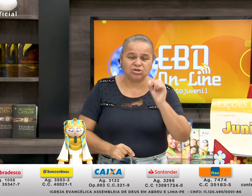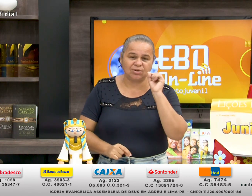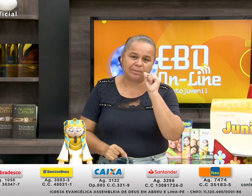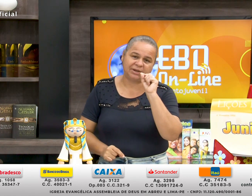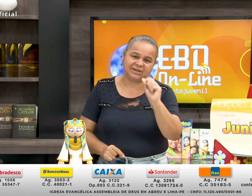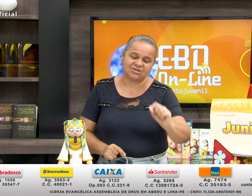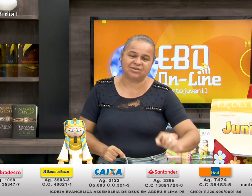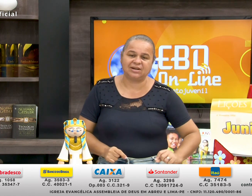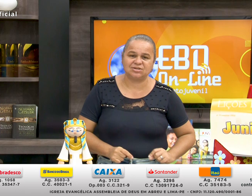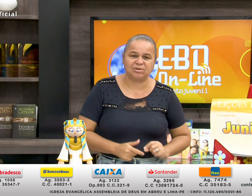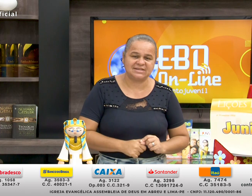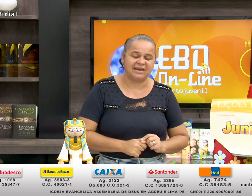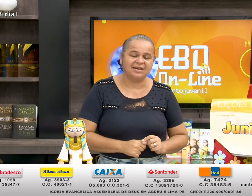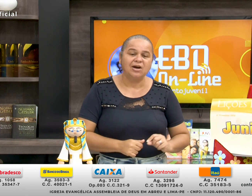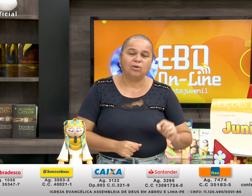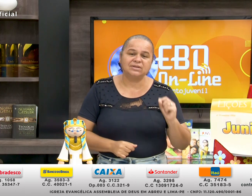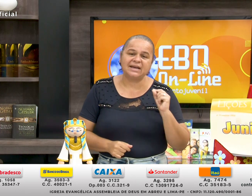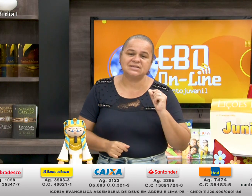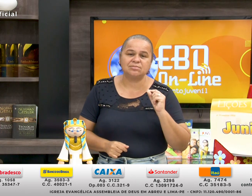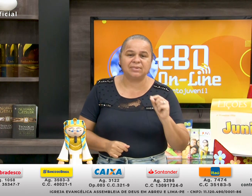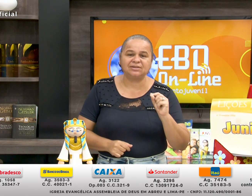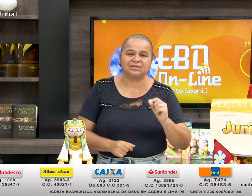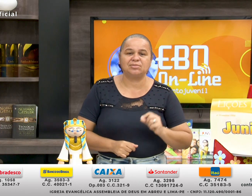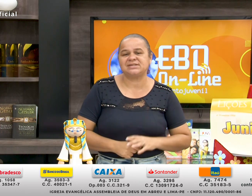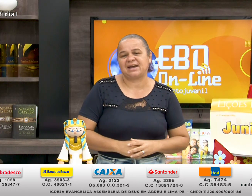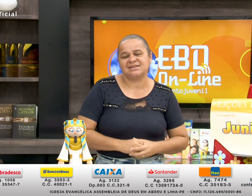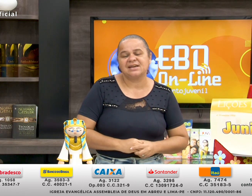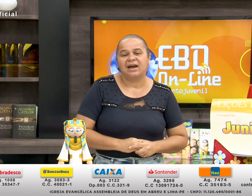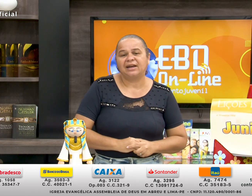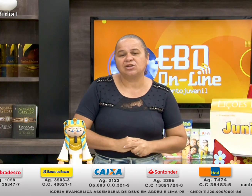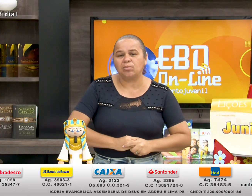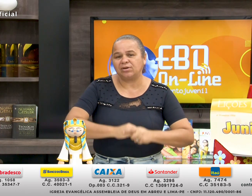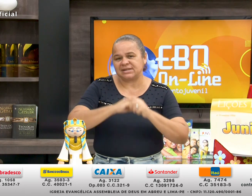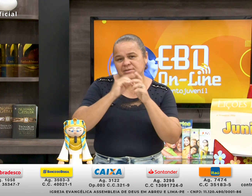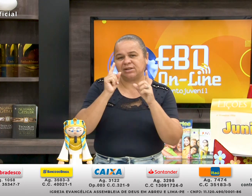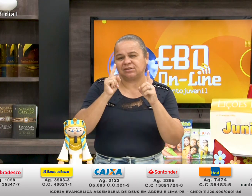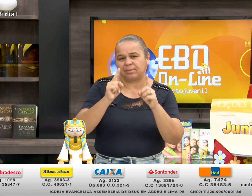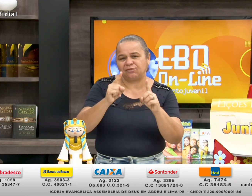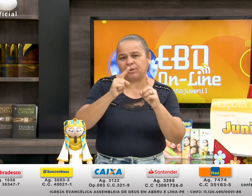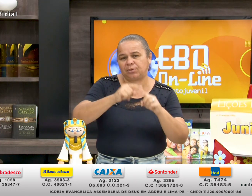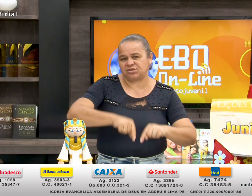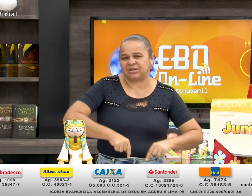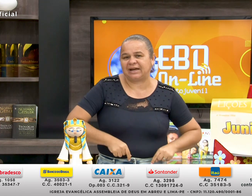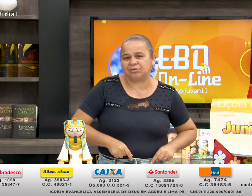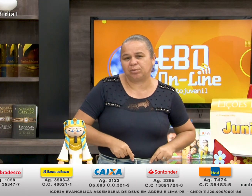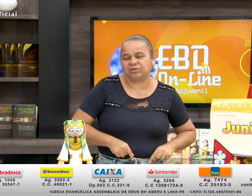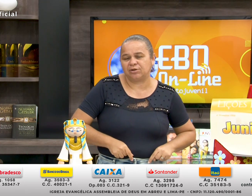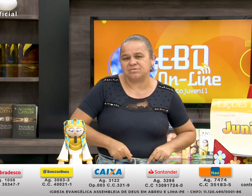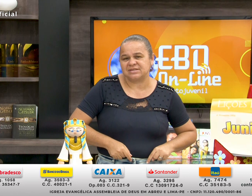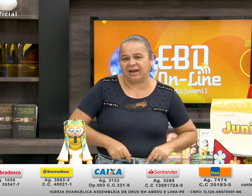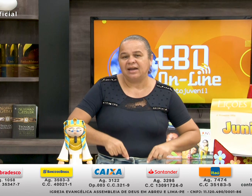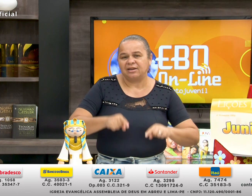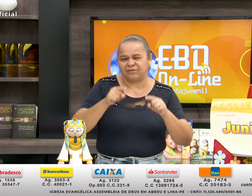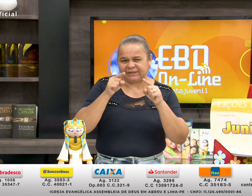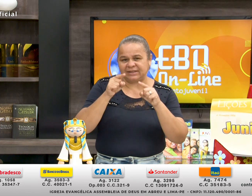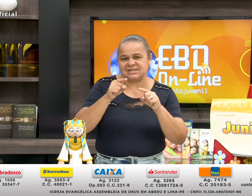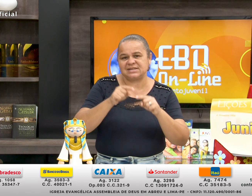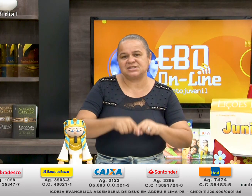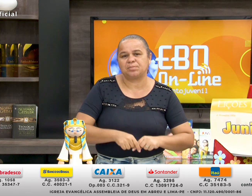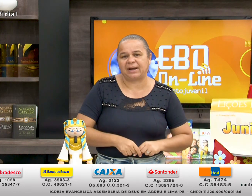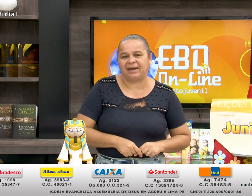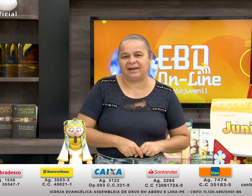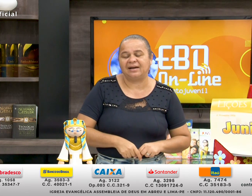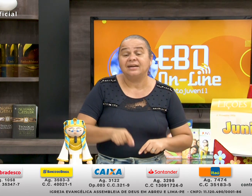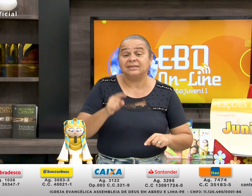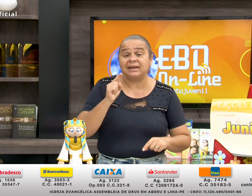dizer, hoje eu aprendi a história de Moisés, o nascimento de Moisés. Então, o meu nascimento também foi projetado por Deus, né? Enfatize